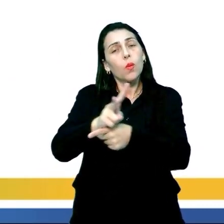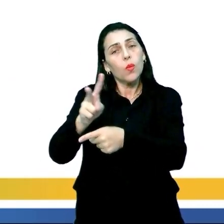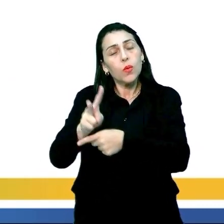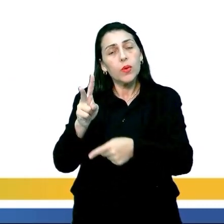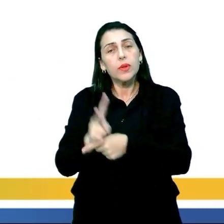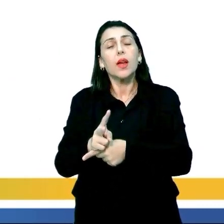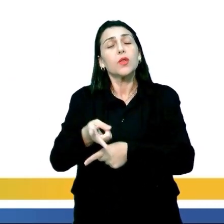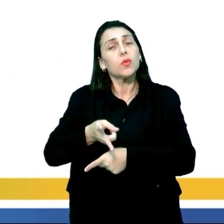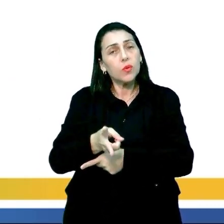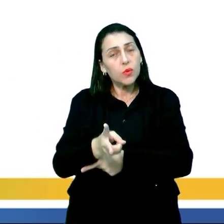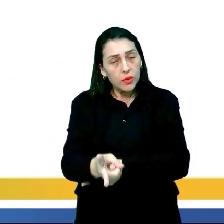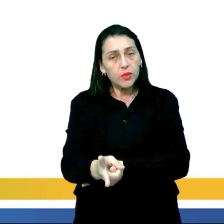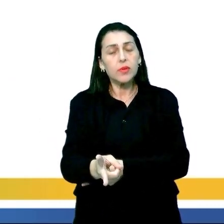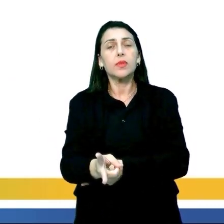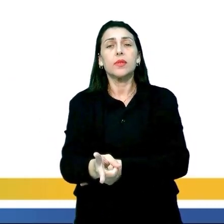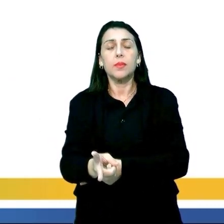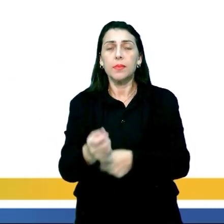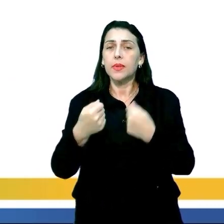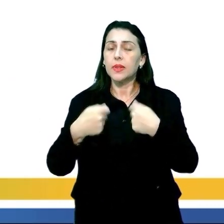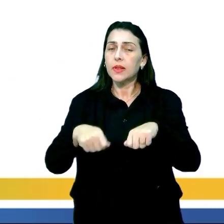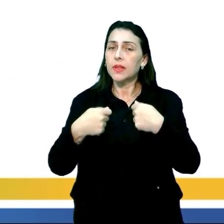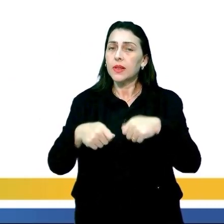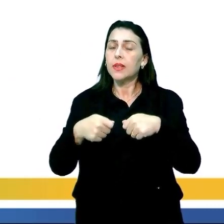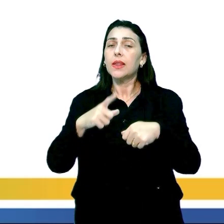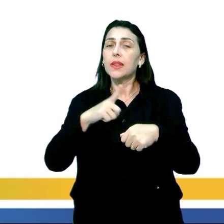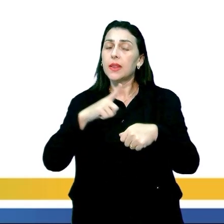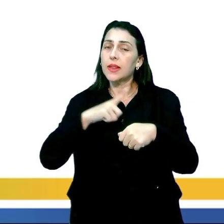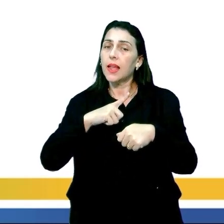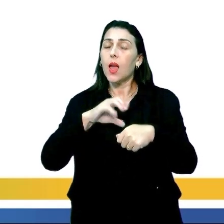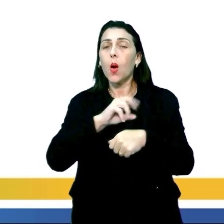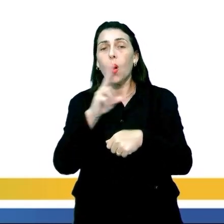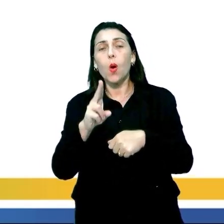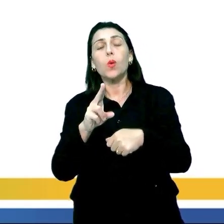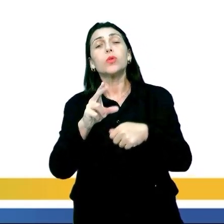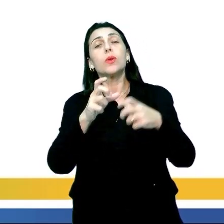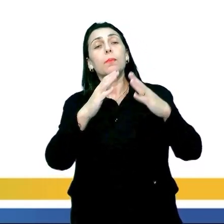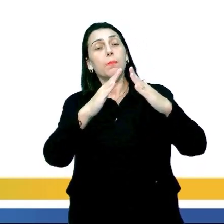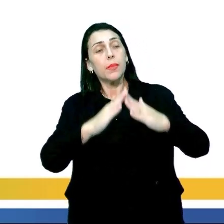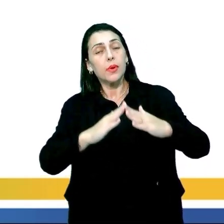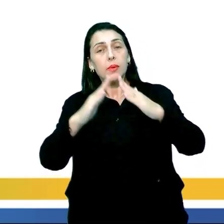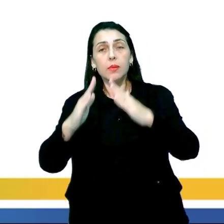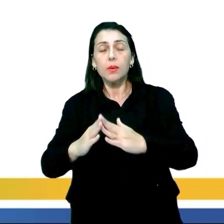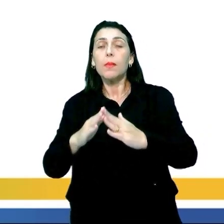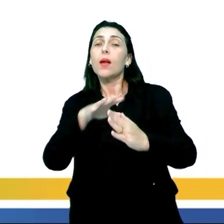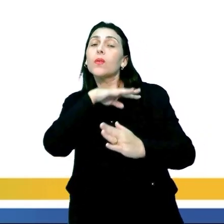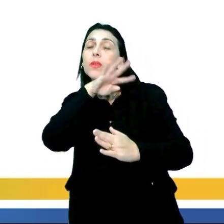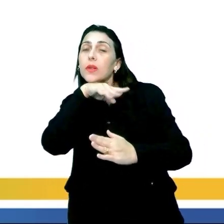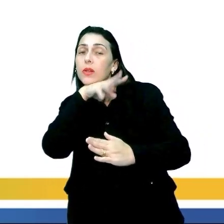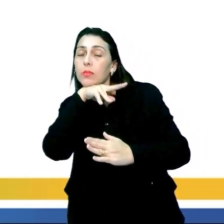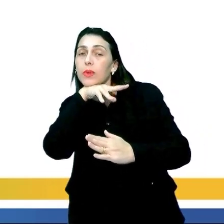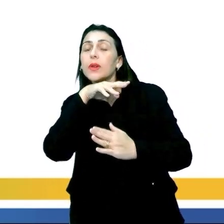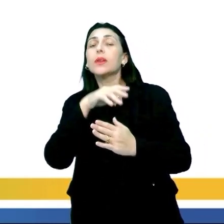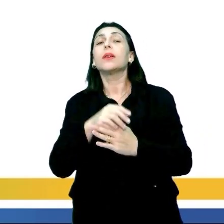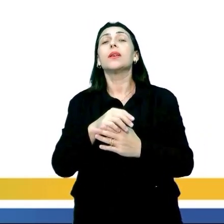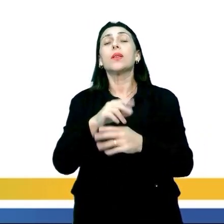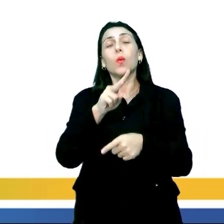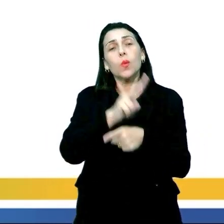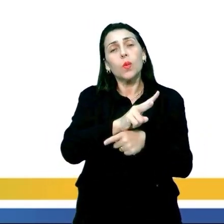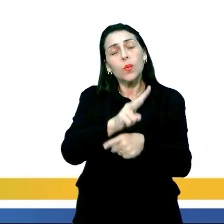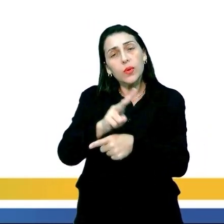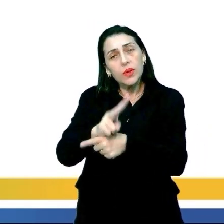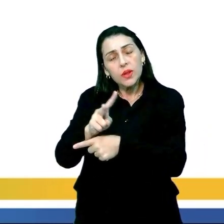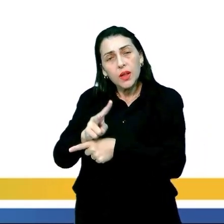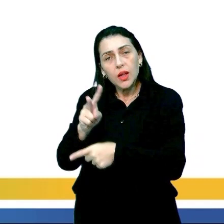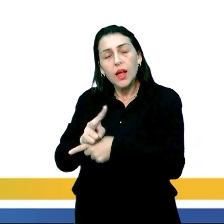e de continuidade define a existência ou não de habitats para as espécies. Então, a manutenção